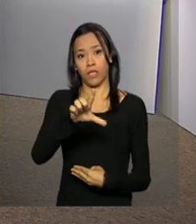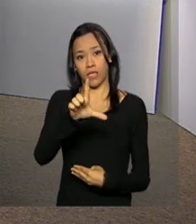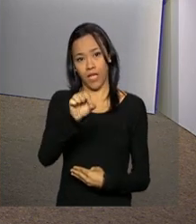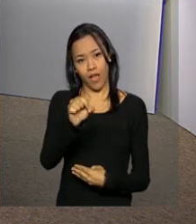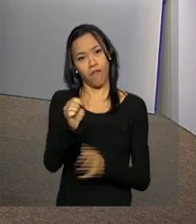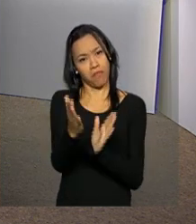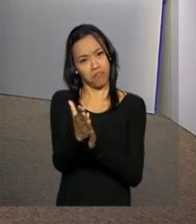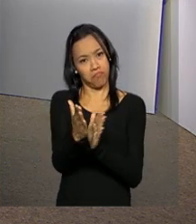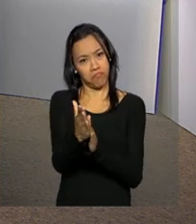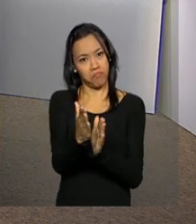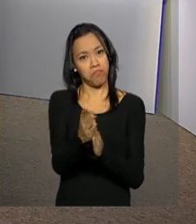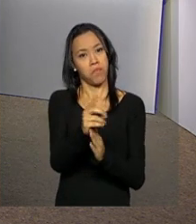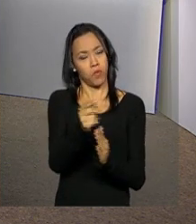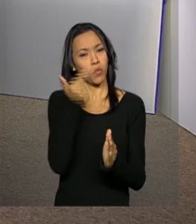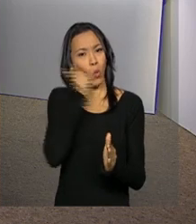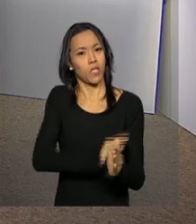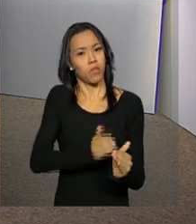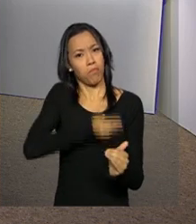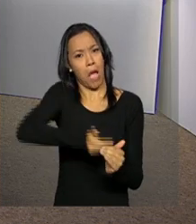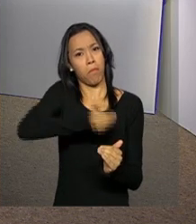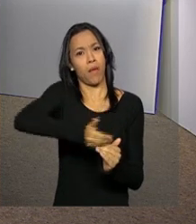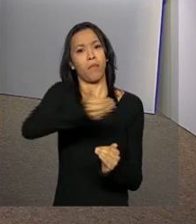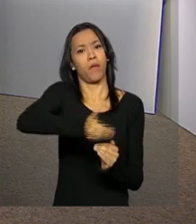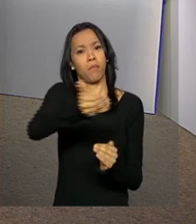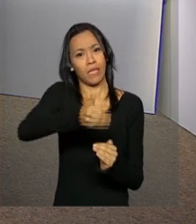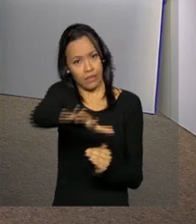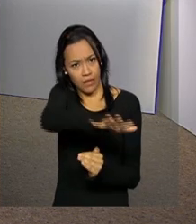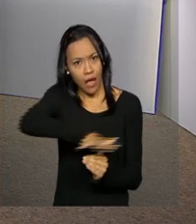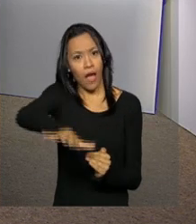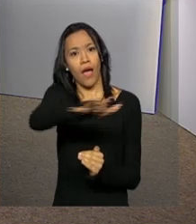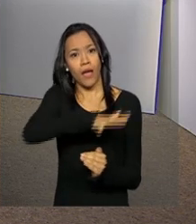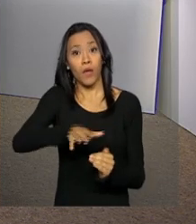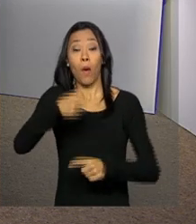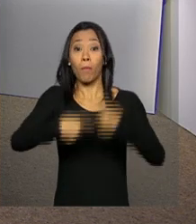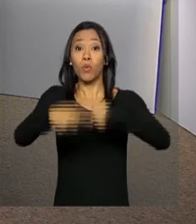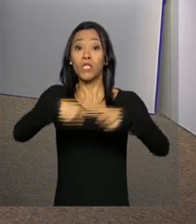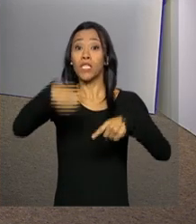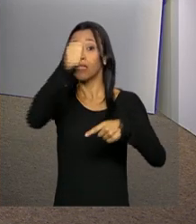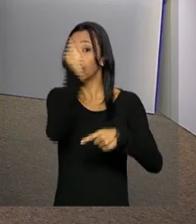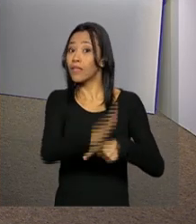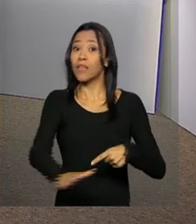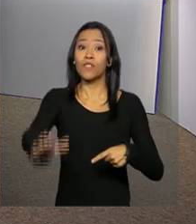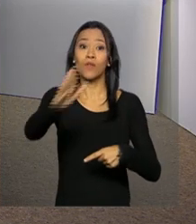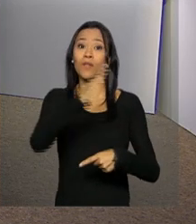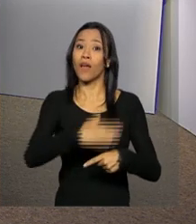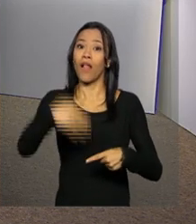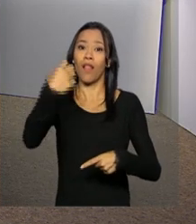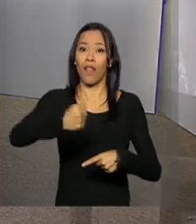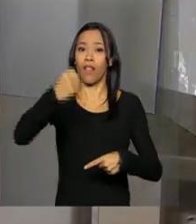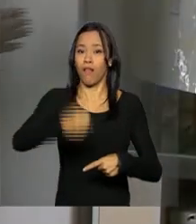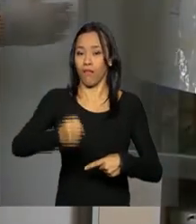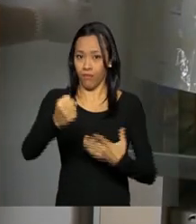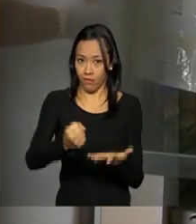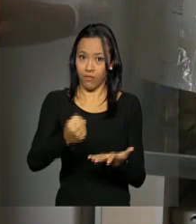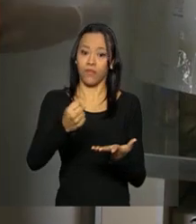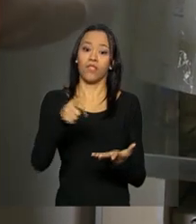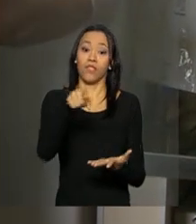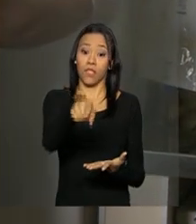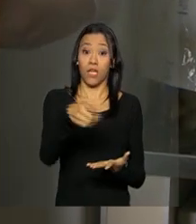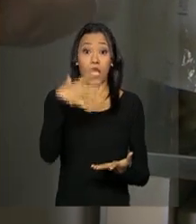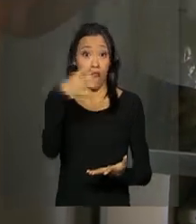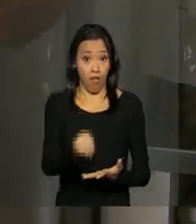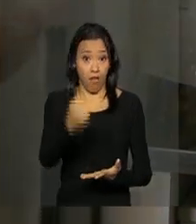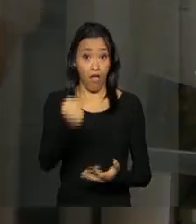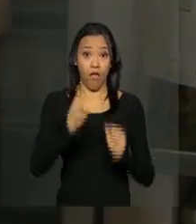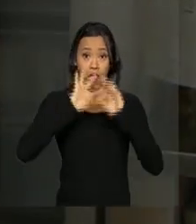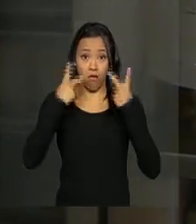homenagem pelos avanços e bons resultados da política nacional de aleitamento materno a rede de bancos de leite humano